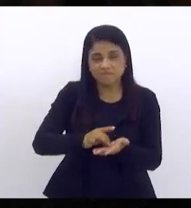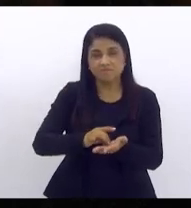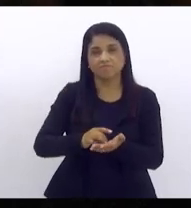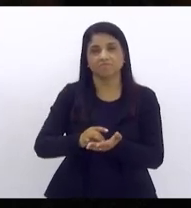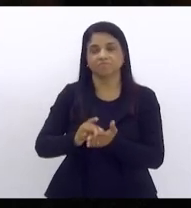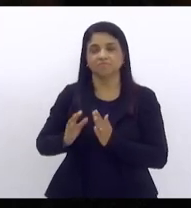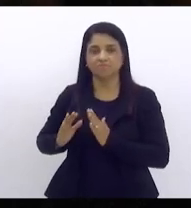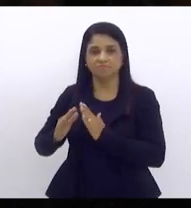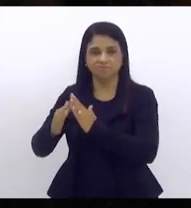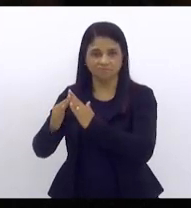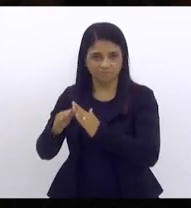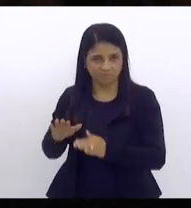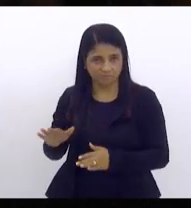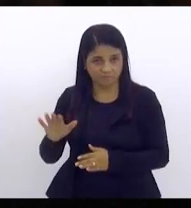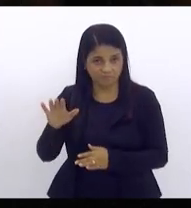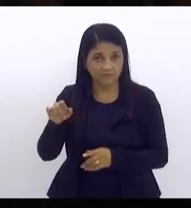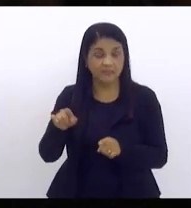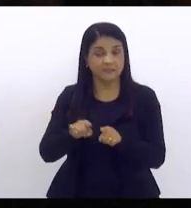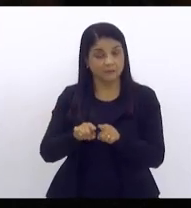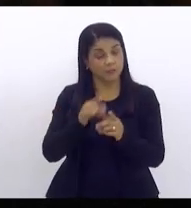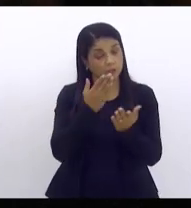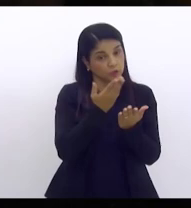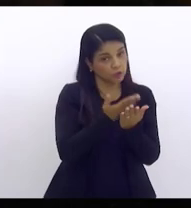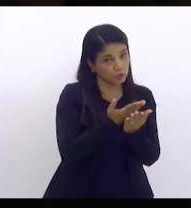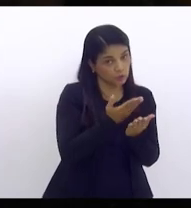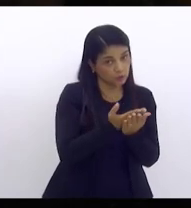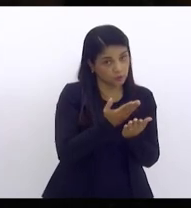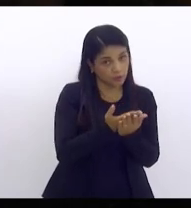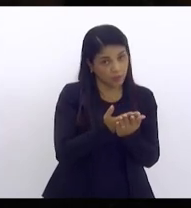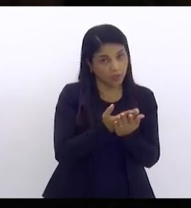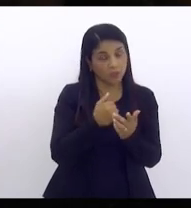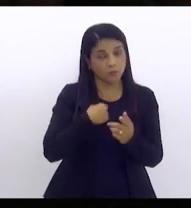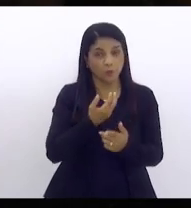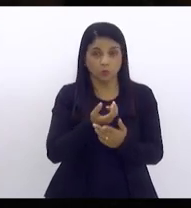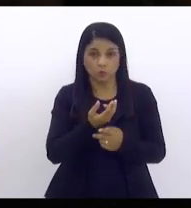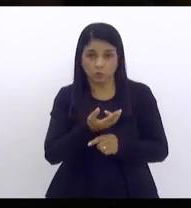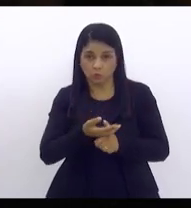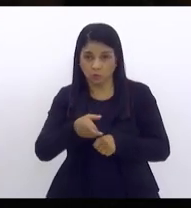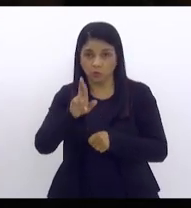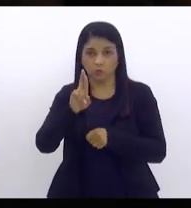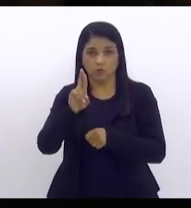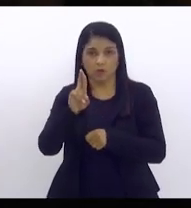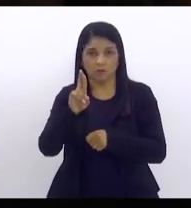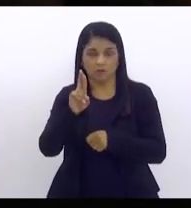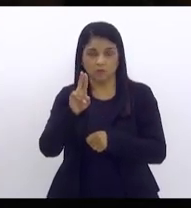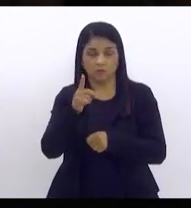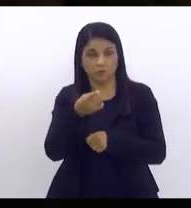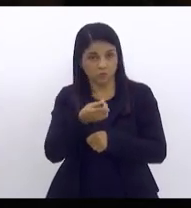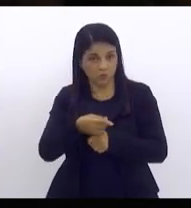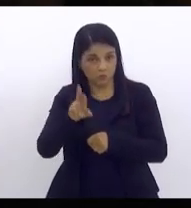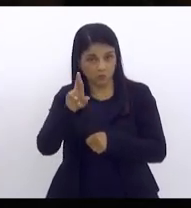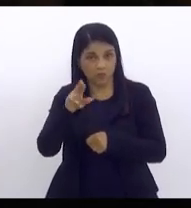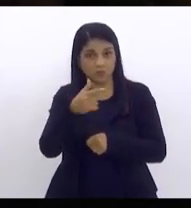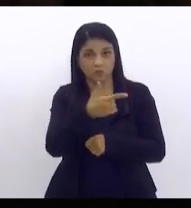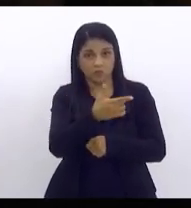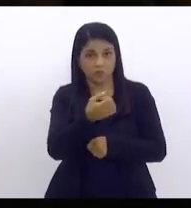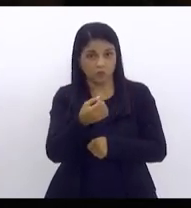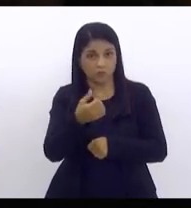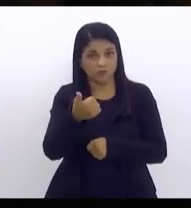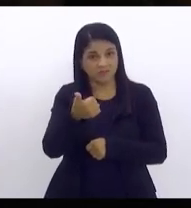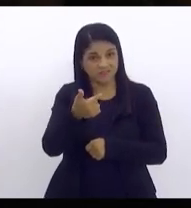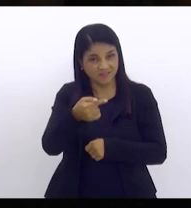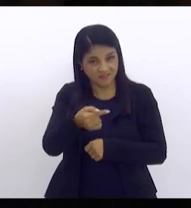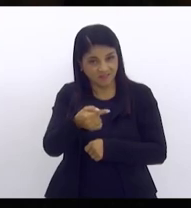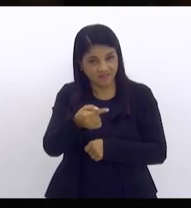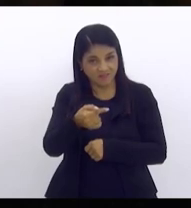favelas, mas também por ter estudado isso no meu doutorado. Meu doutorado eu terminei em